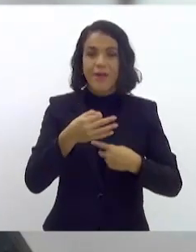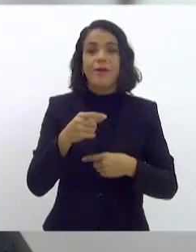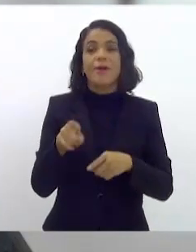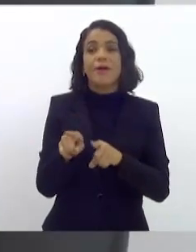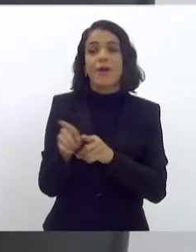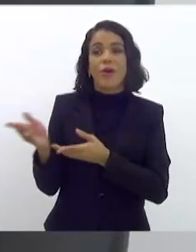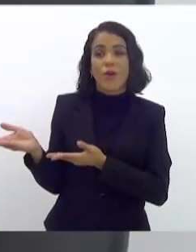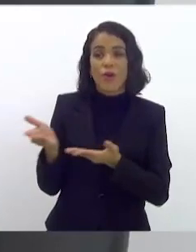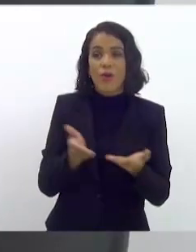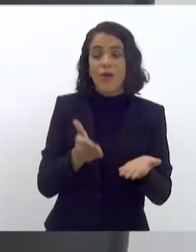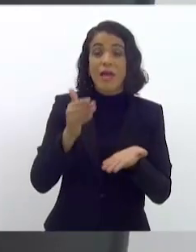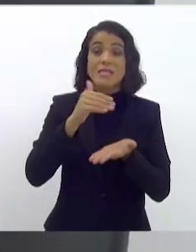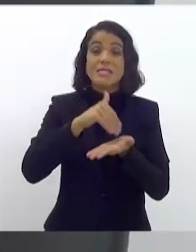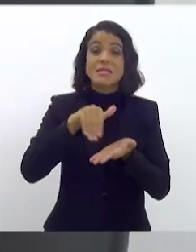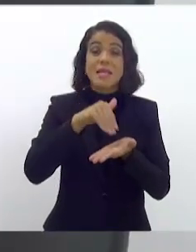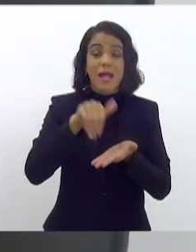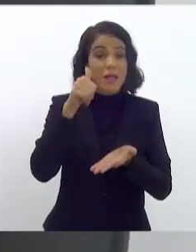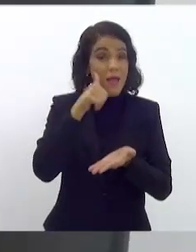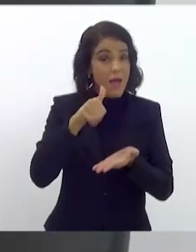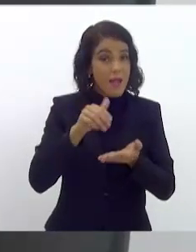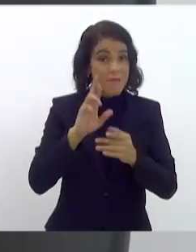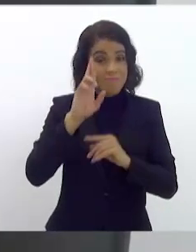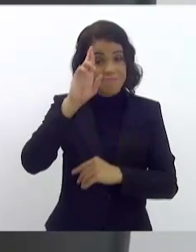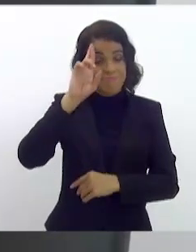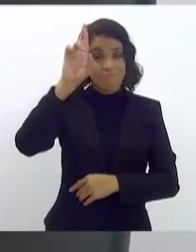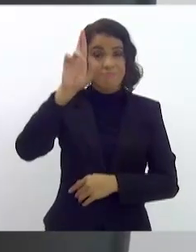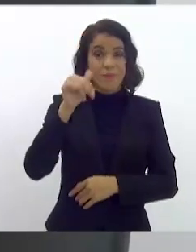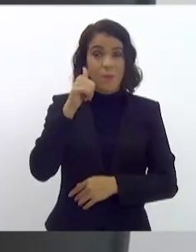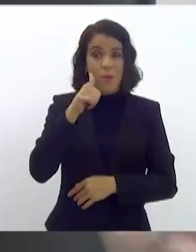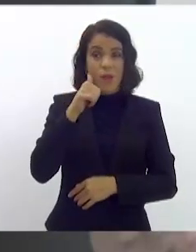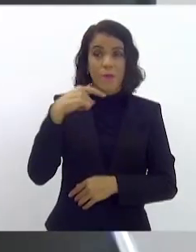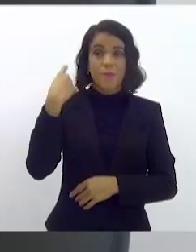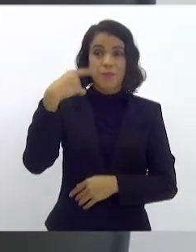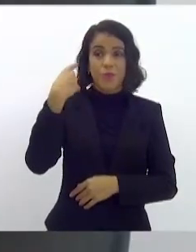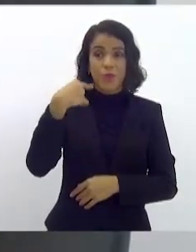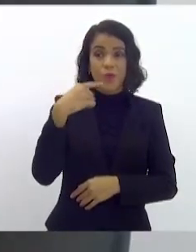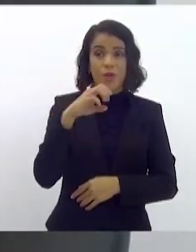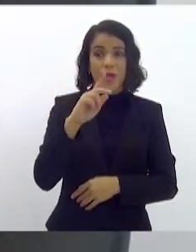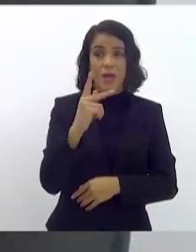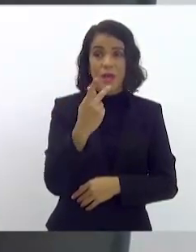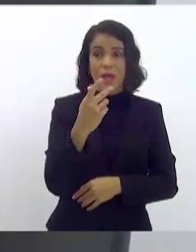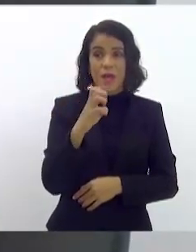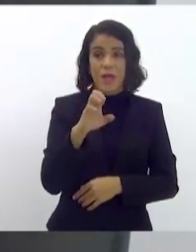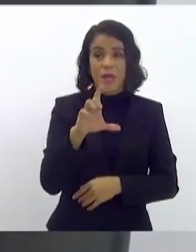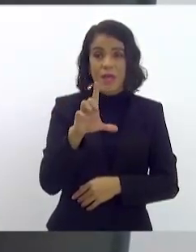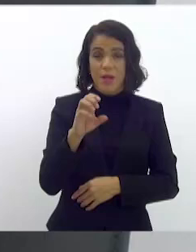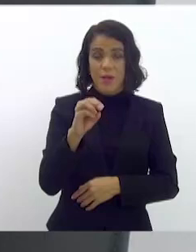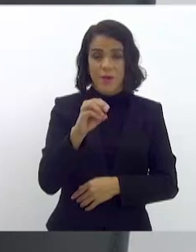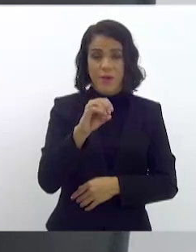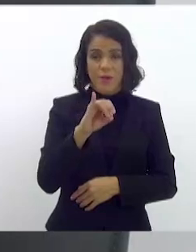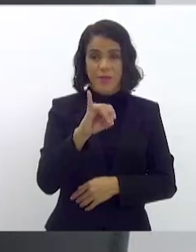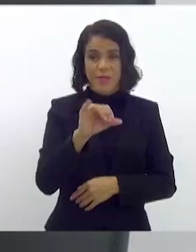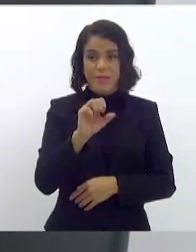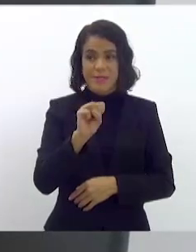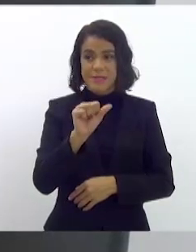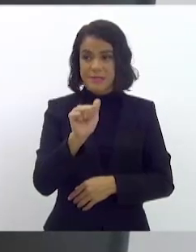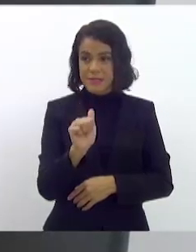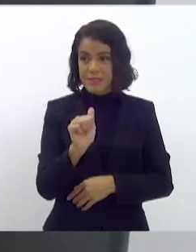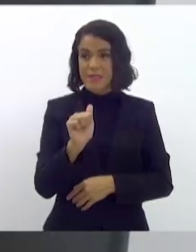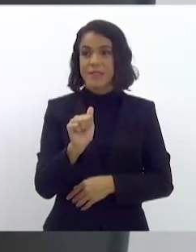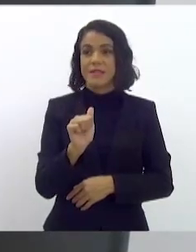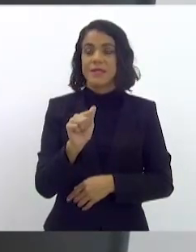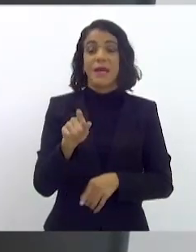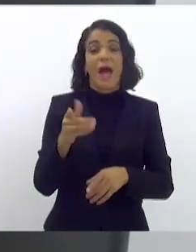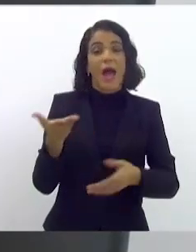da secretária da Mulher. Sim, a Heloísa. Né? Doutora Heloísa, porque acho que com certeza poderá contribuir. Então, queria,